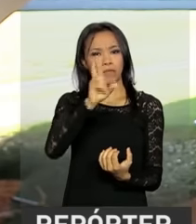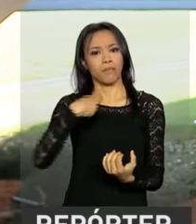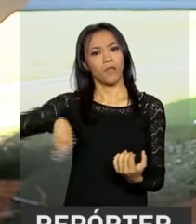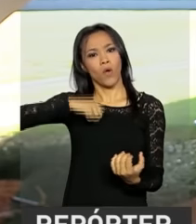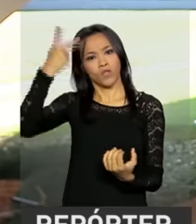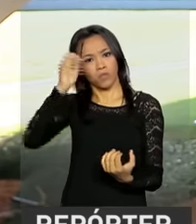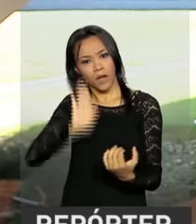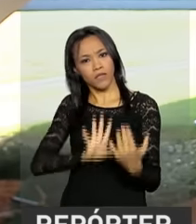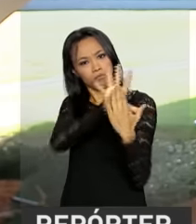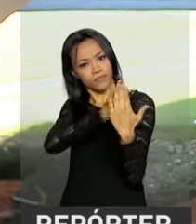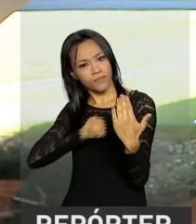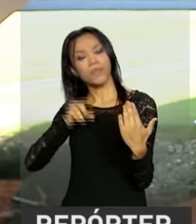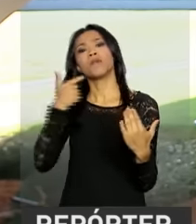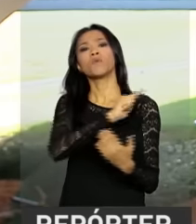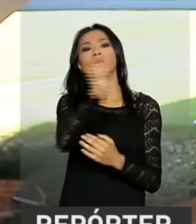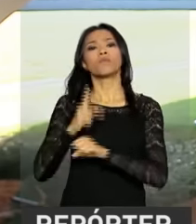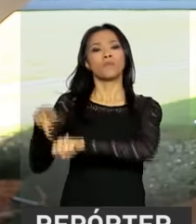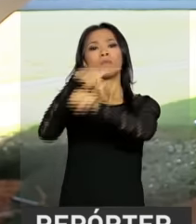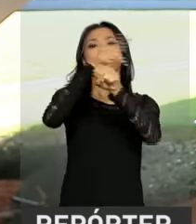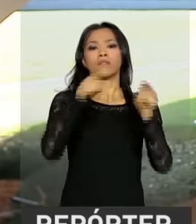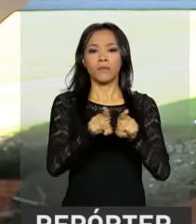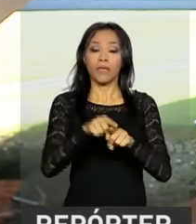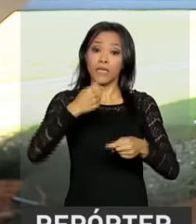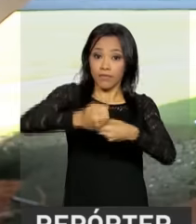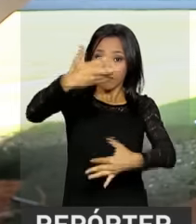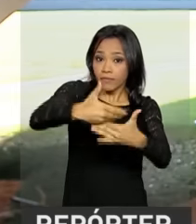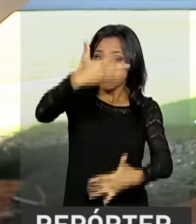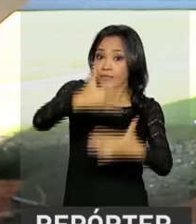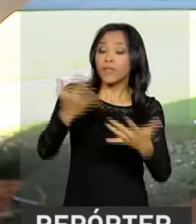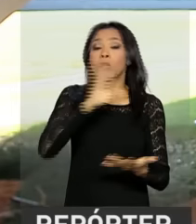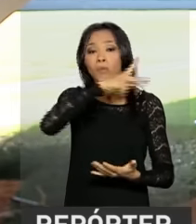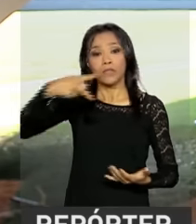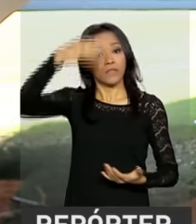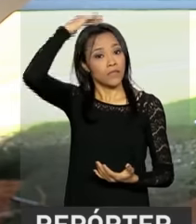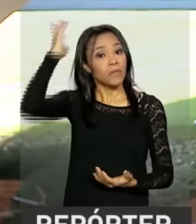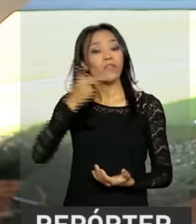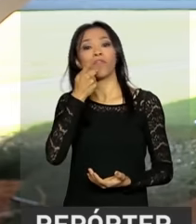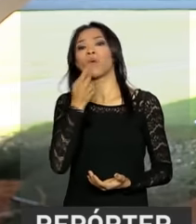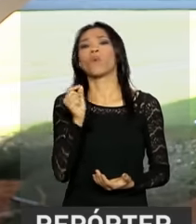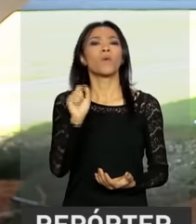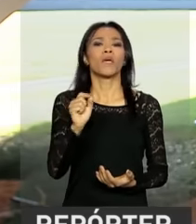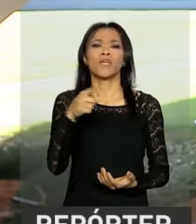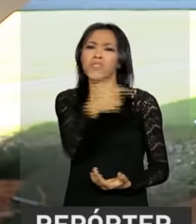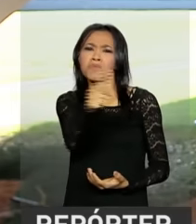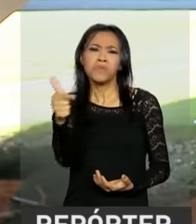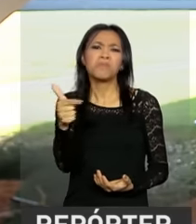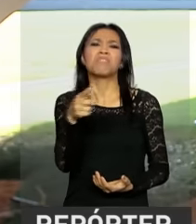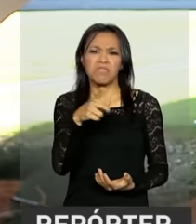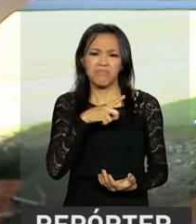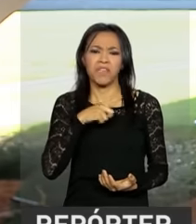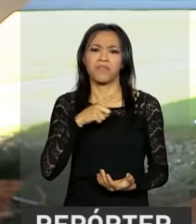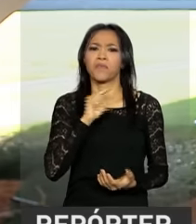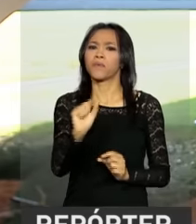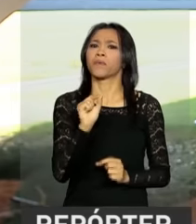para todas as nações. E pelas redes sociais, Michel Temer afirmou também que não houve intolerância maior do